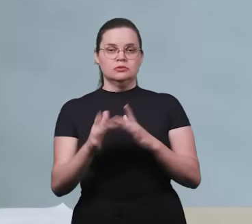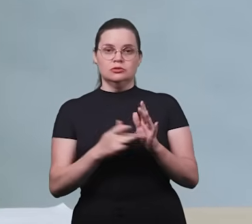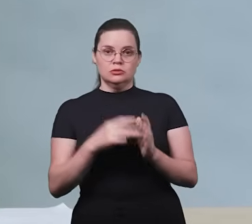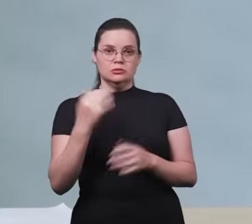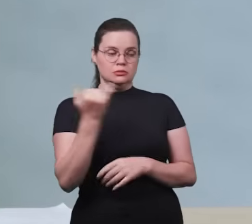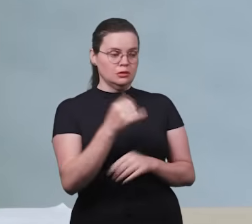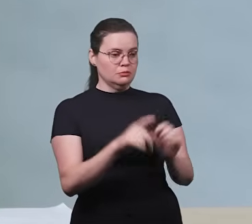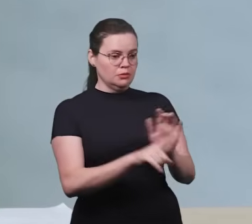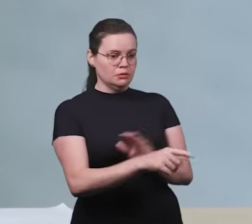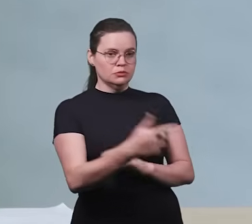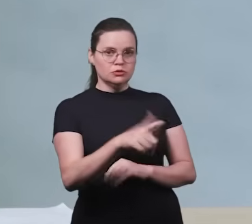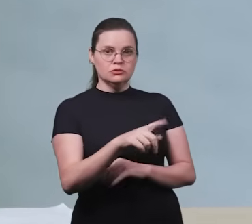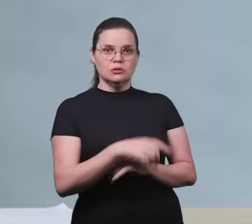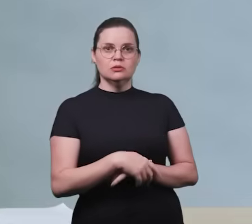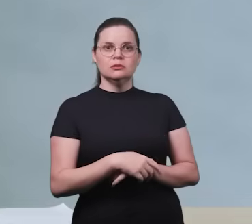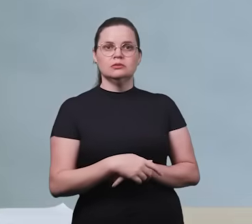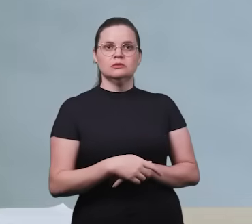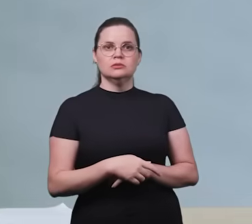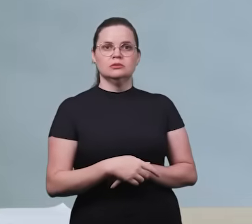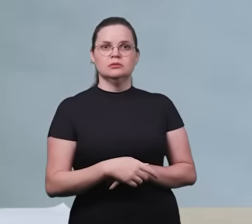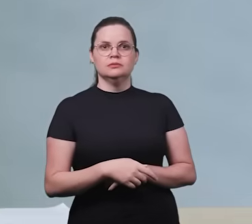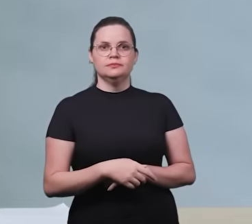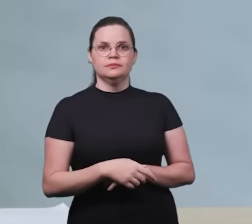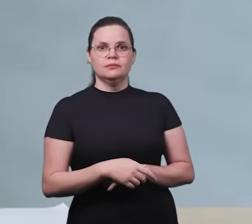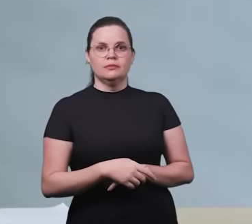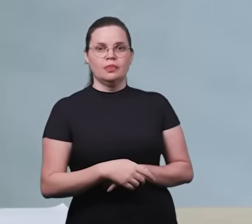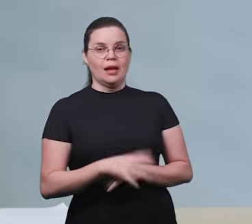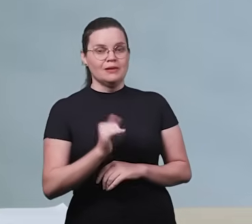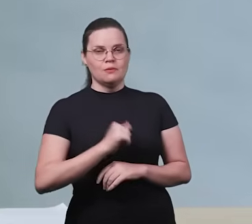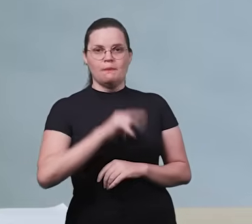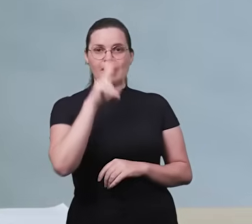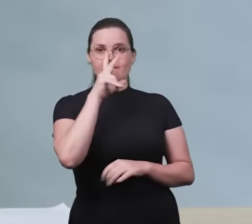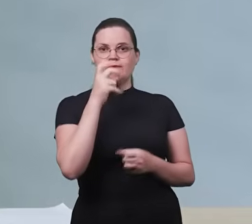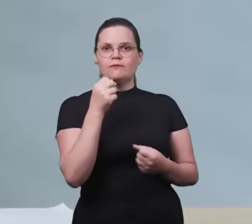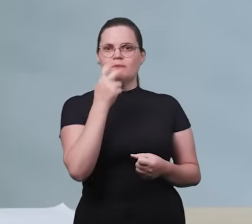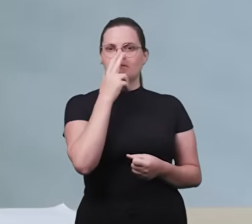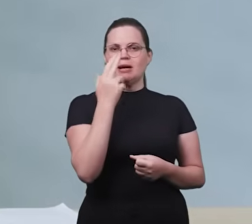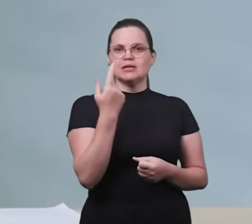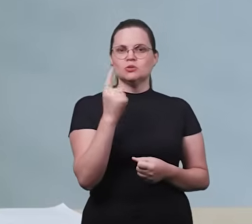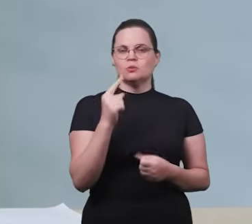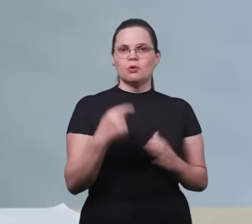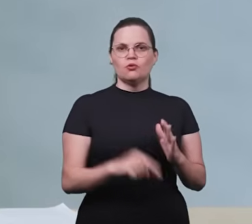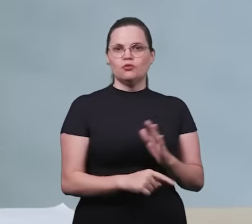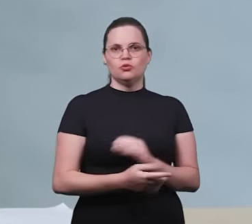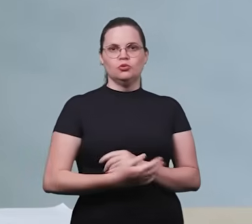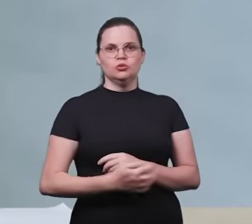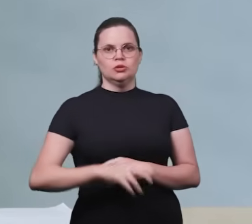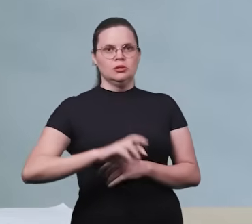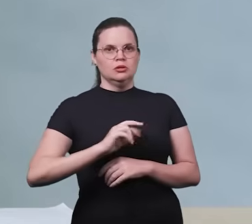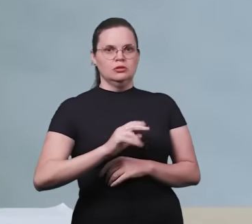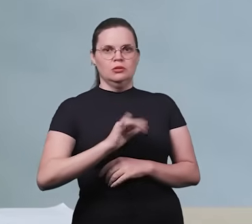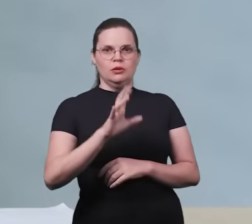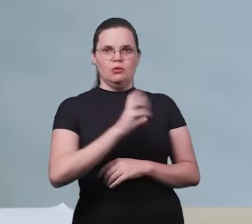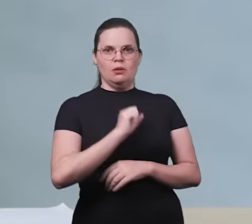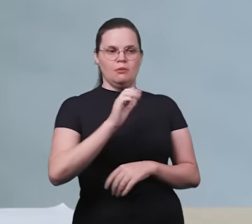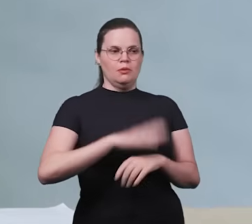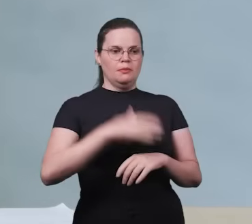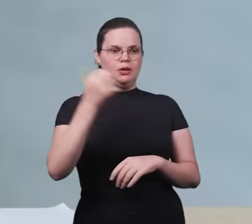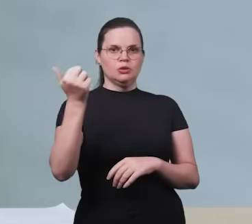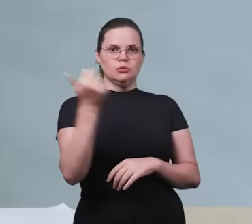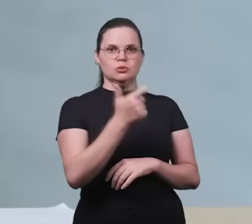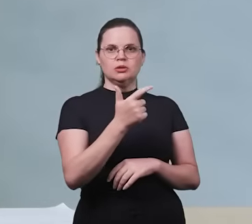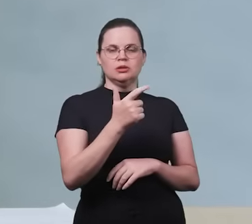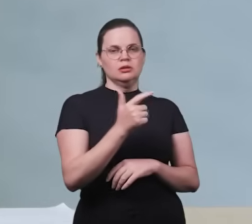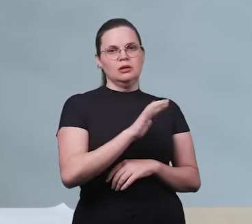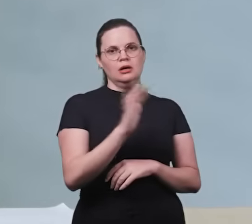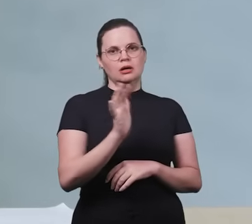Jesus, ele pergunta novamente, mas ele já pergunta com uma outra intensidade, né? Já não é mais o amor acima de todas as coisas, não é